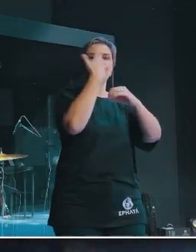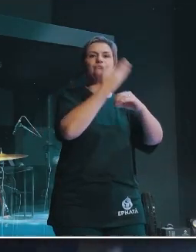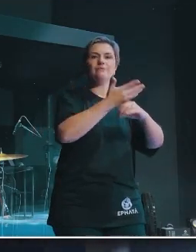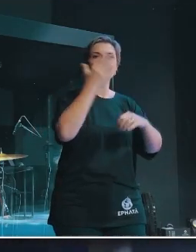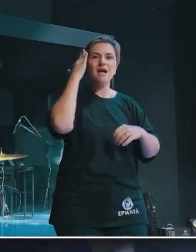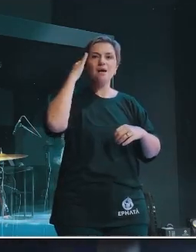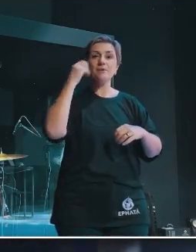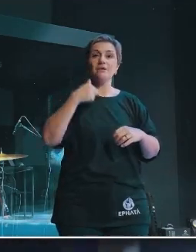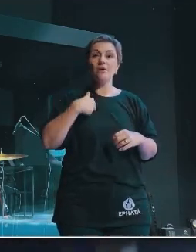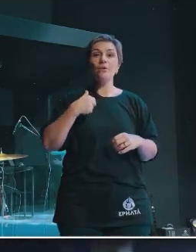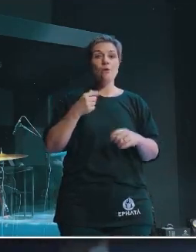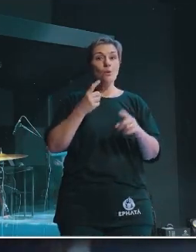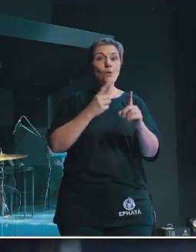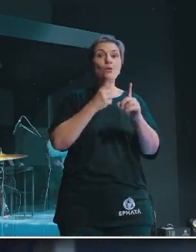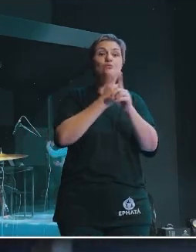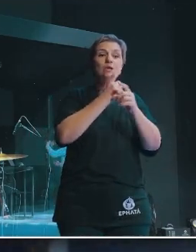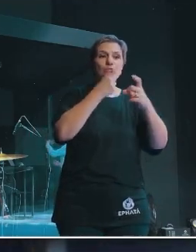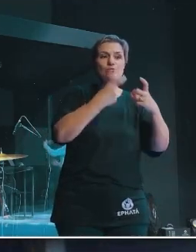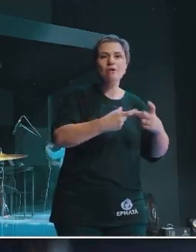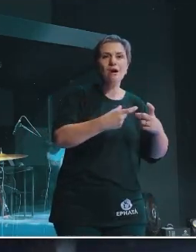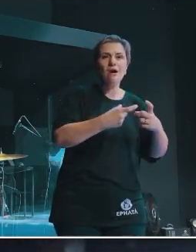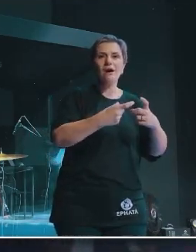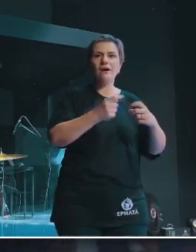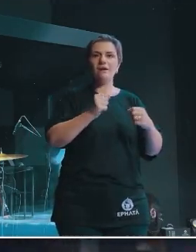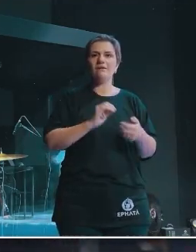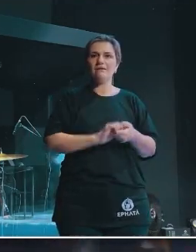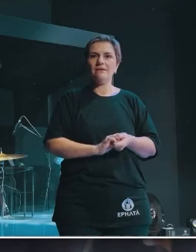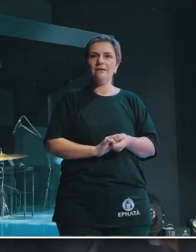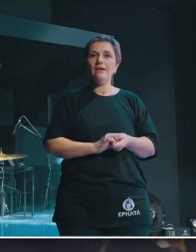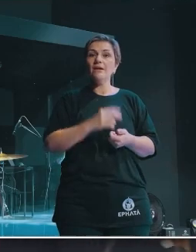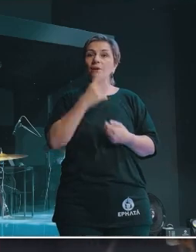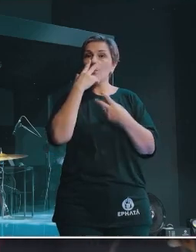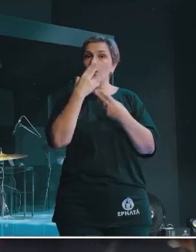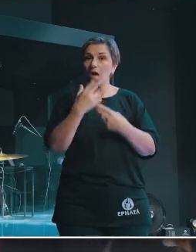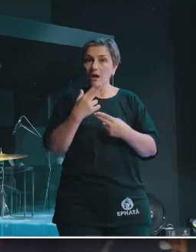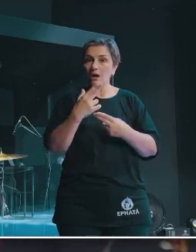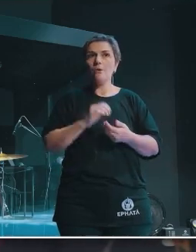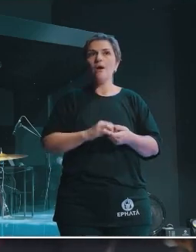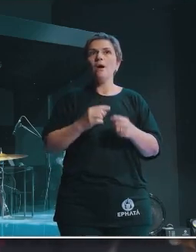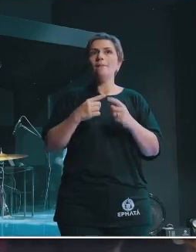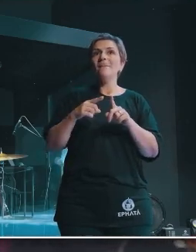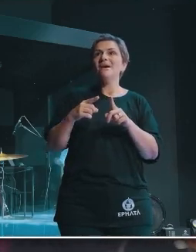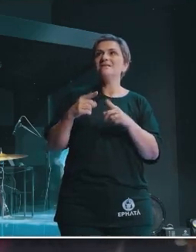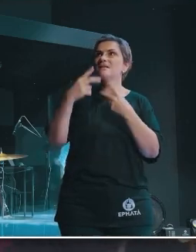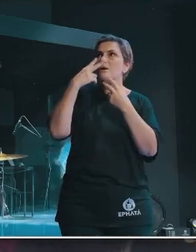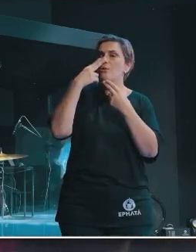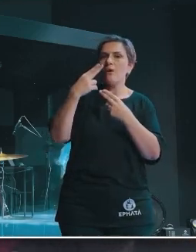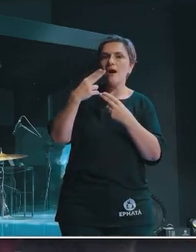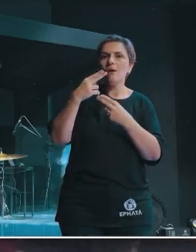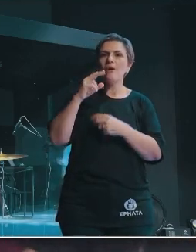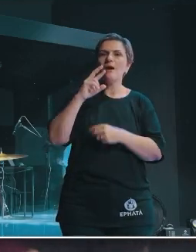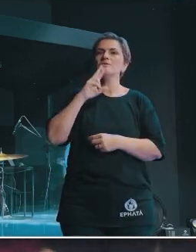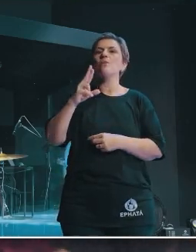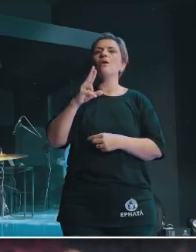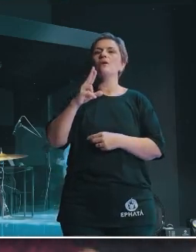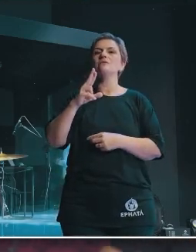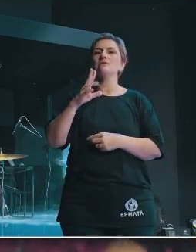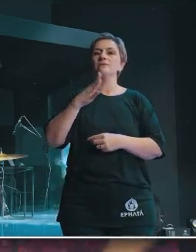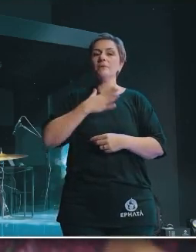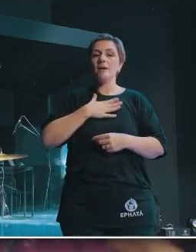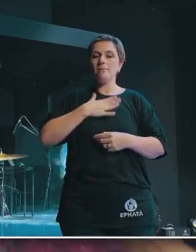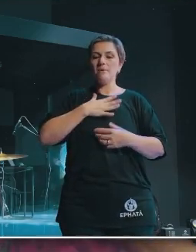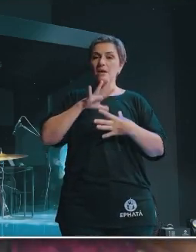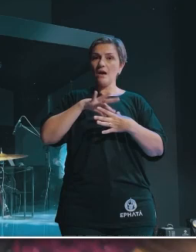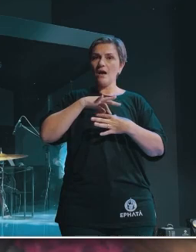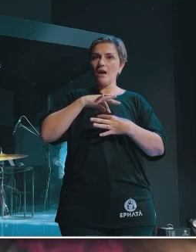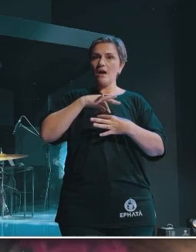cura, que é resposta para minha alma. Eu termino dizendo para você que eu encontrei